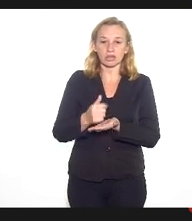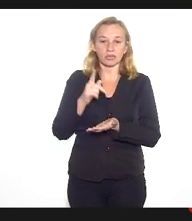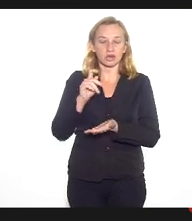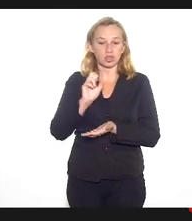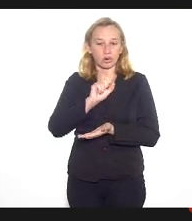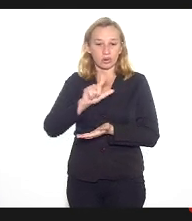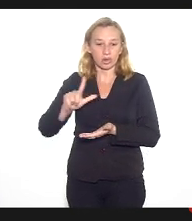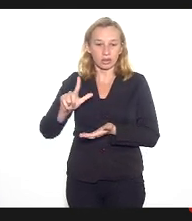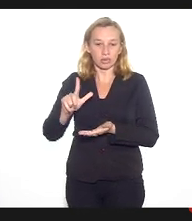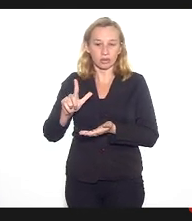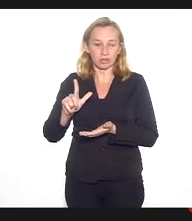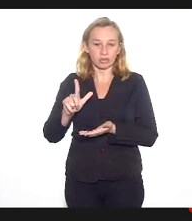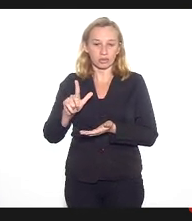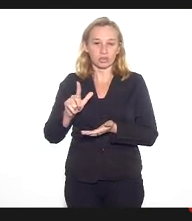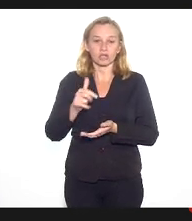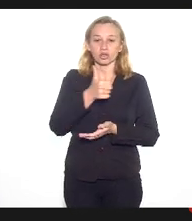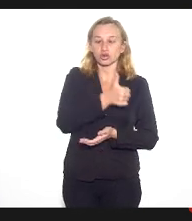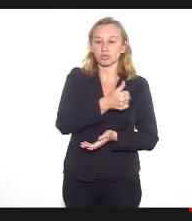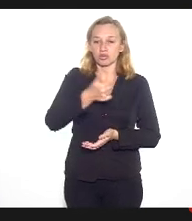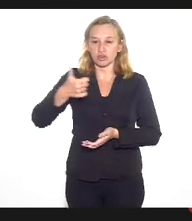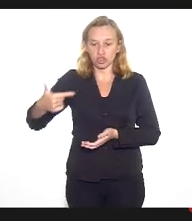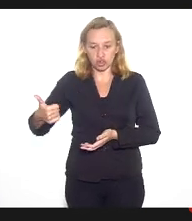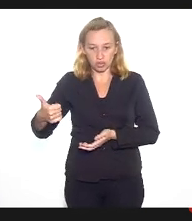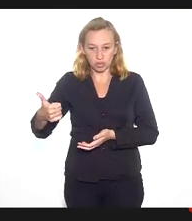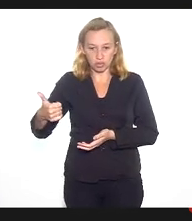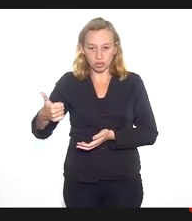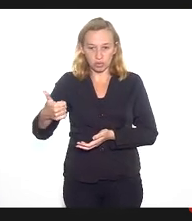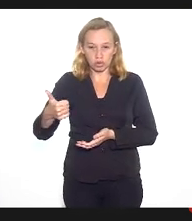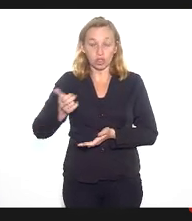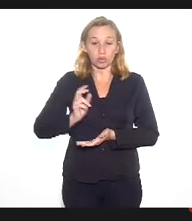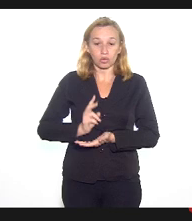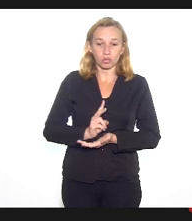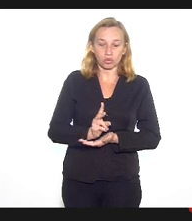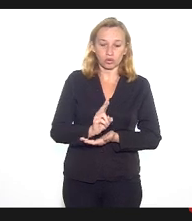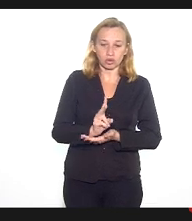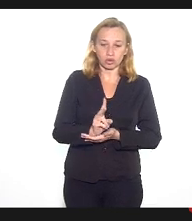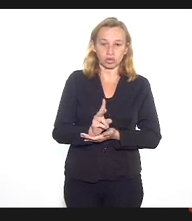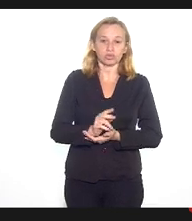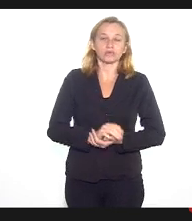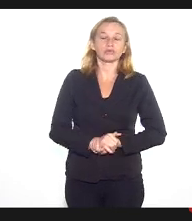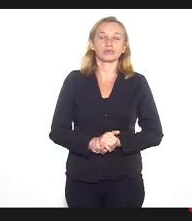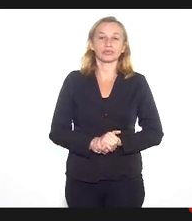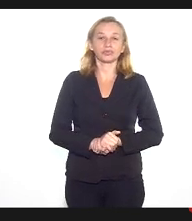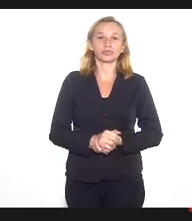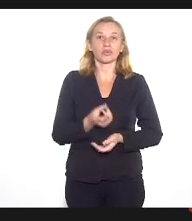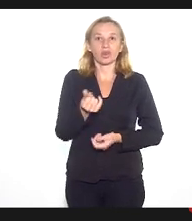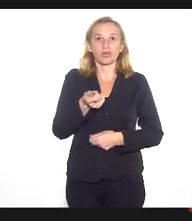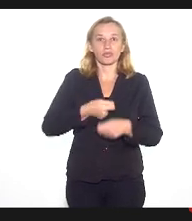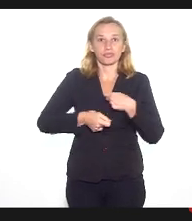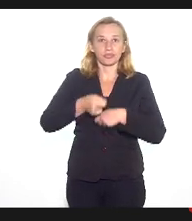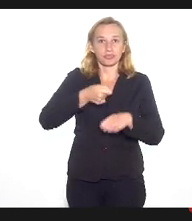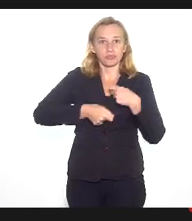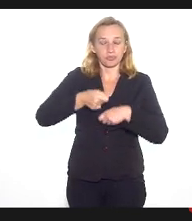Brasil no ano calendário de 2021, em se mantendo as premissas econômicas, é de